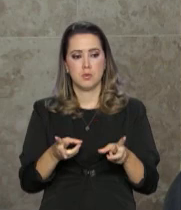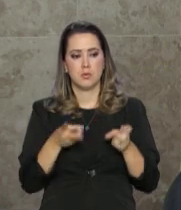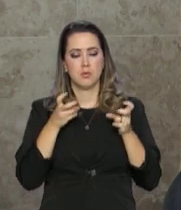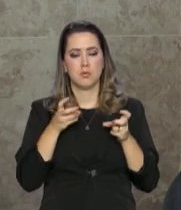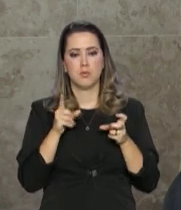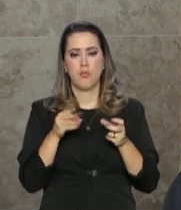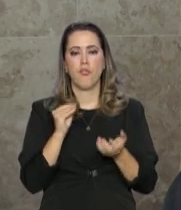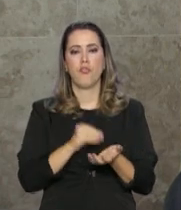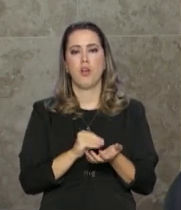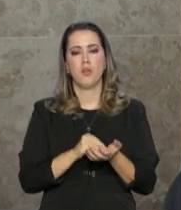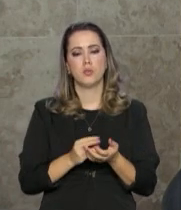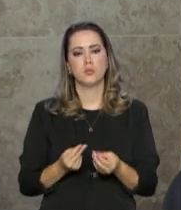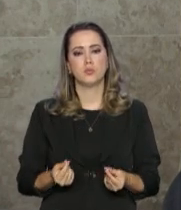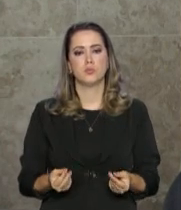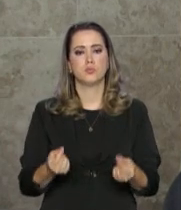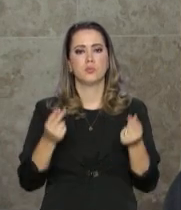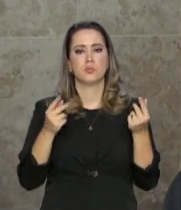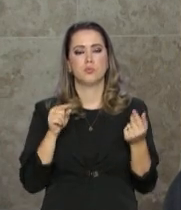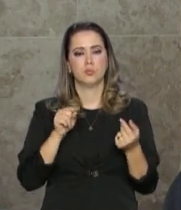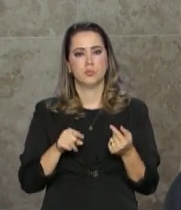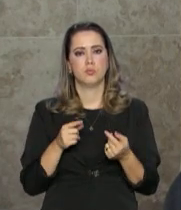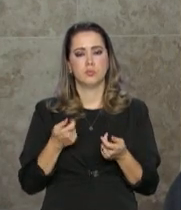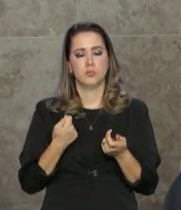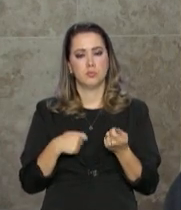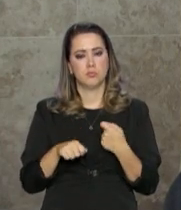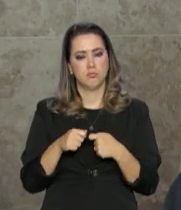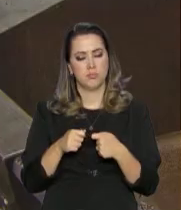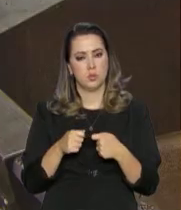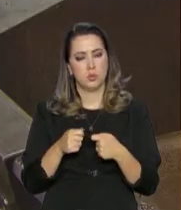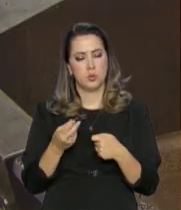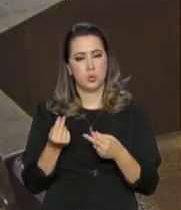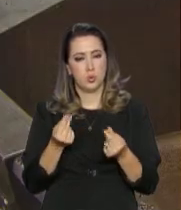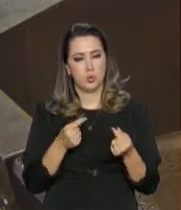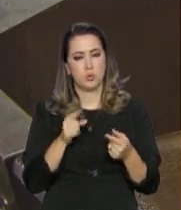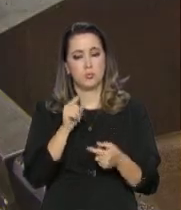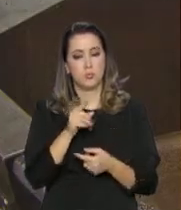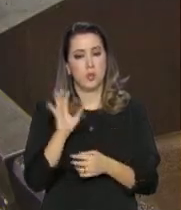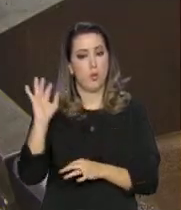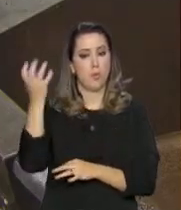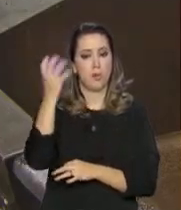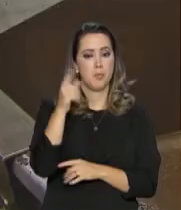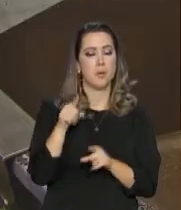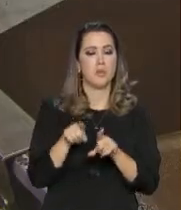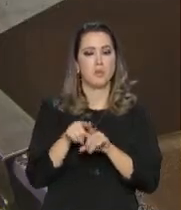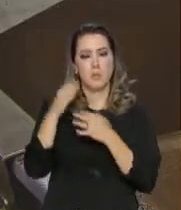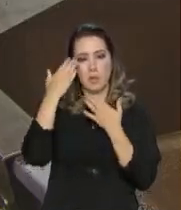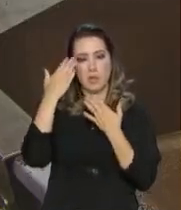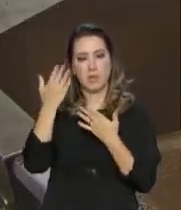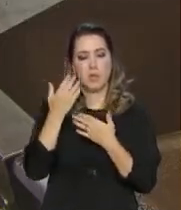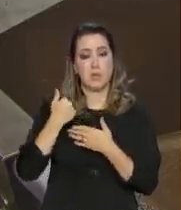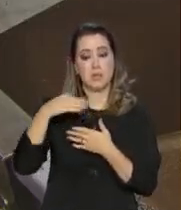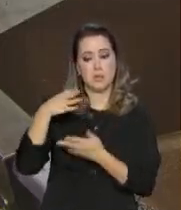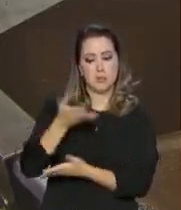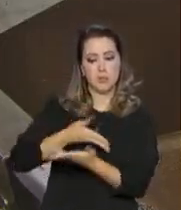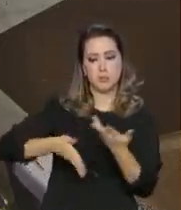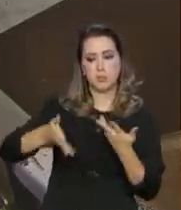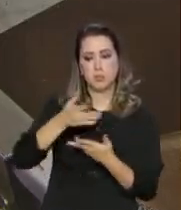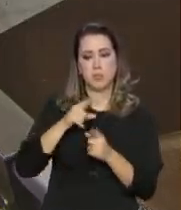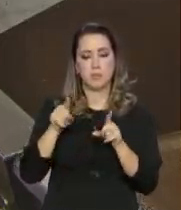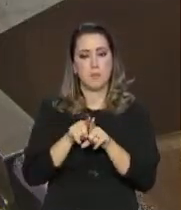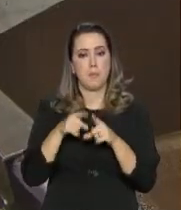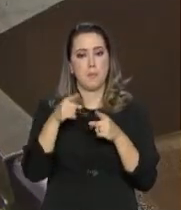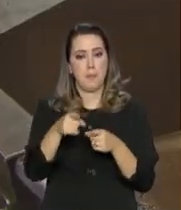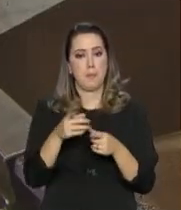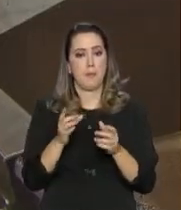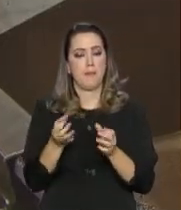a falta dos melhores desse dinheiro da uel circulação o meio ambiente também agradece a maior circulação de moedas